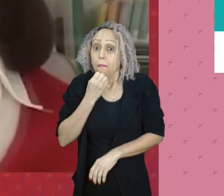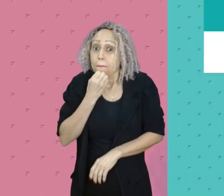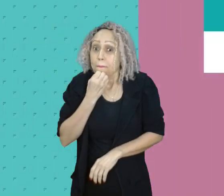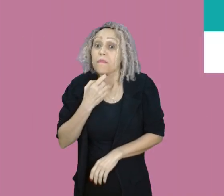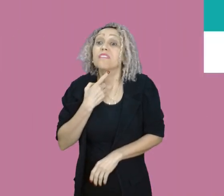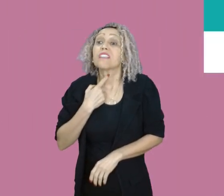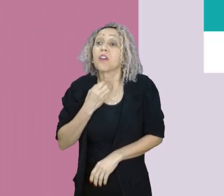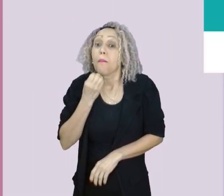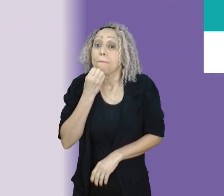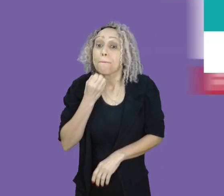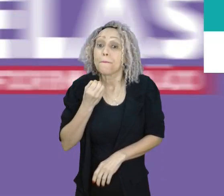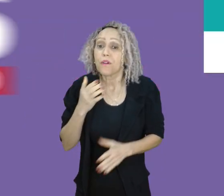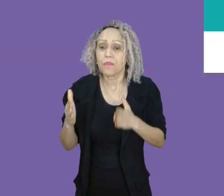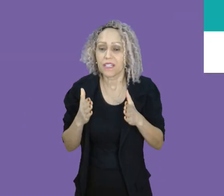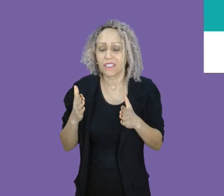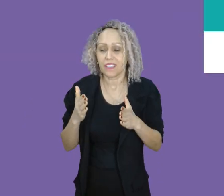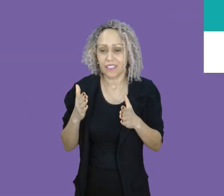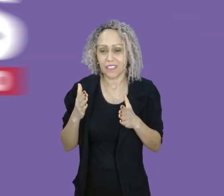para todas nós.